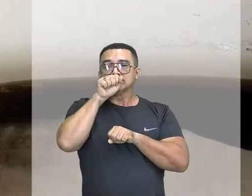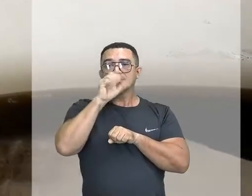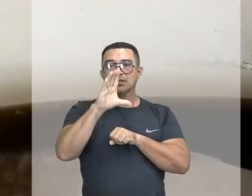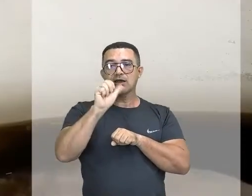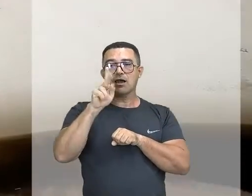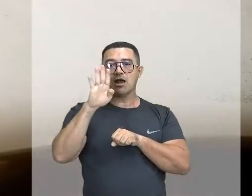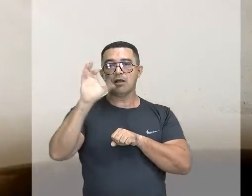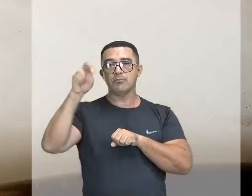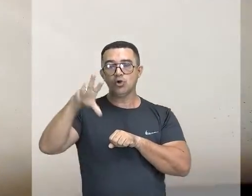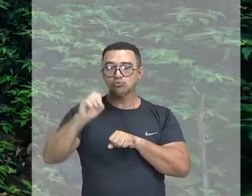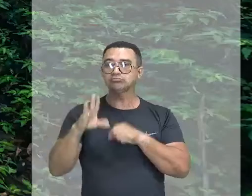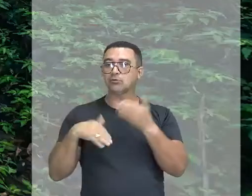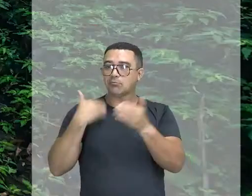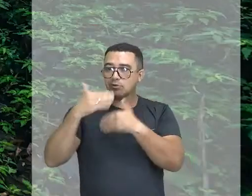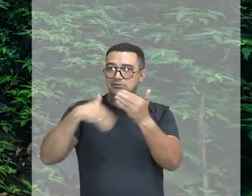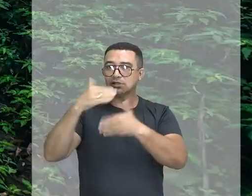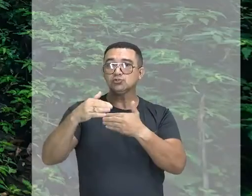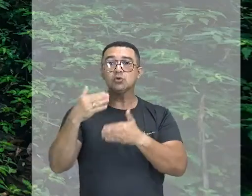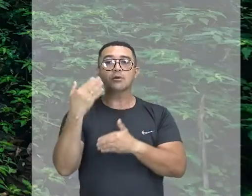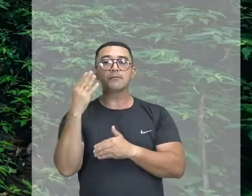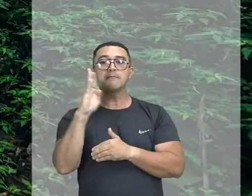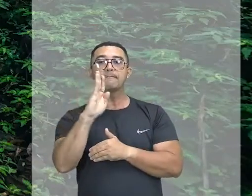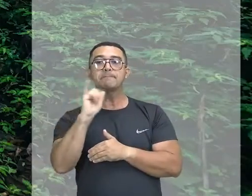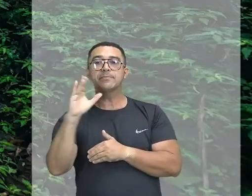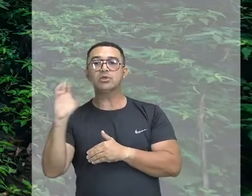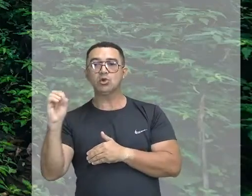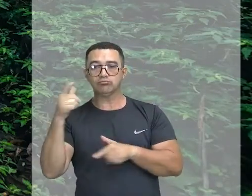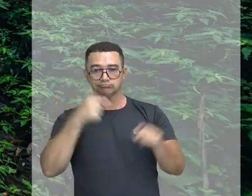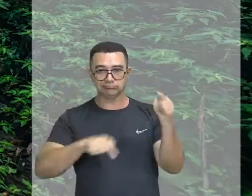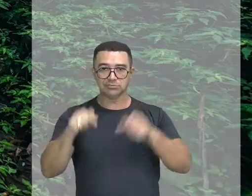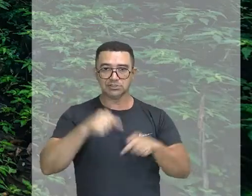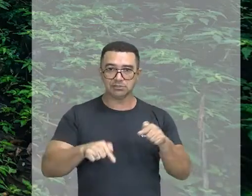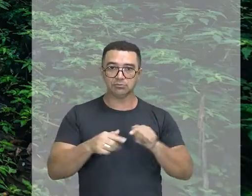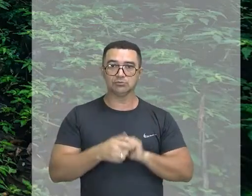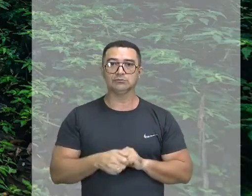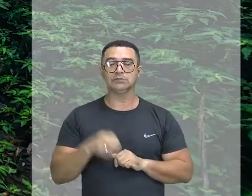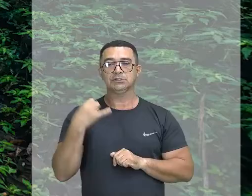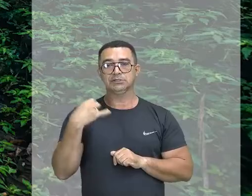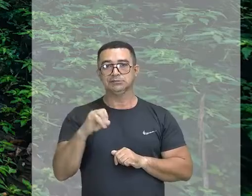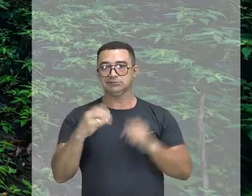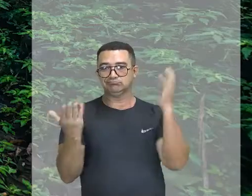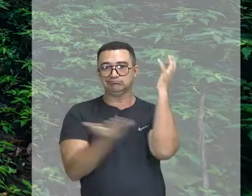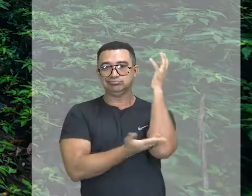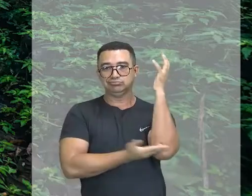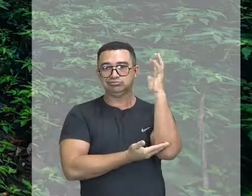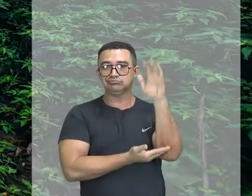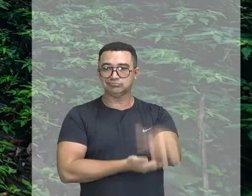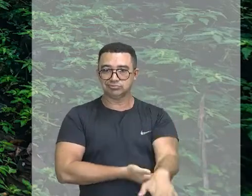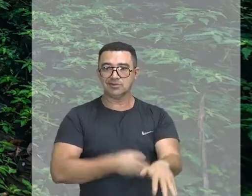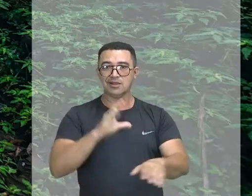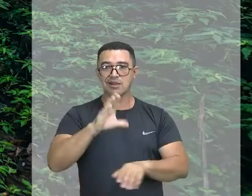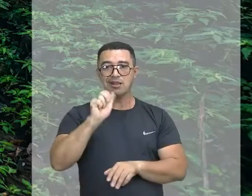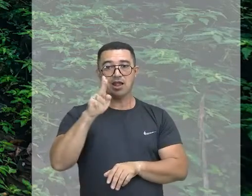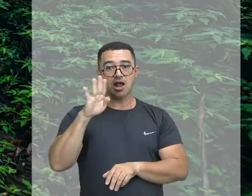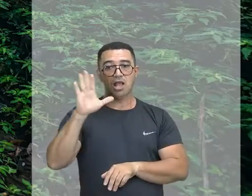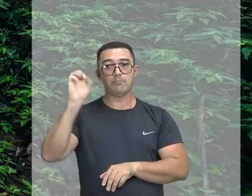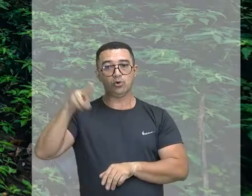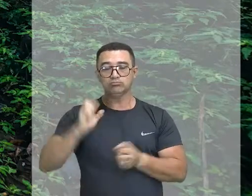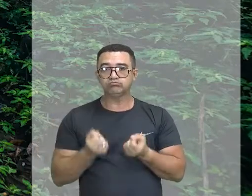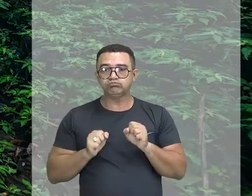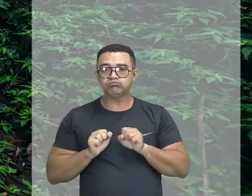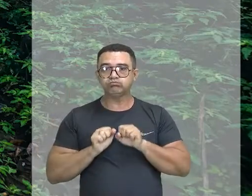de processos bioquímicos. Se a gente desmatar a floresta, esse carbono vai para a atmosfera e isso vai contribuir para o agravamento